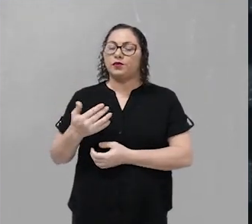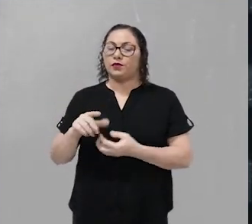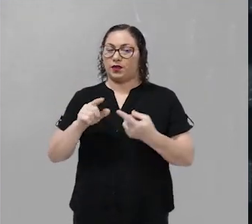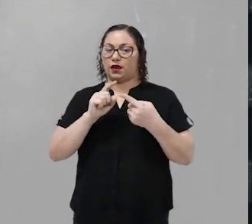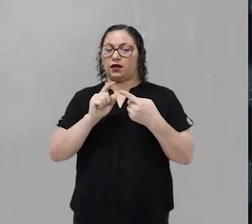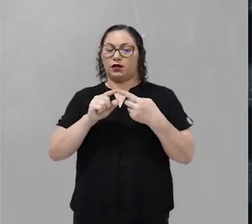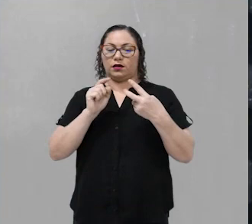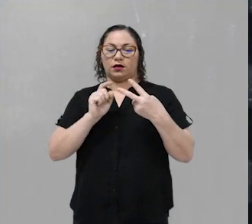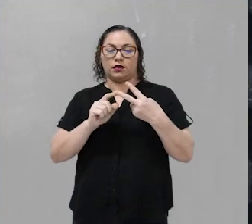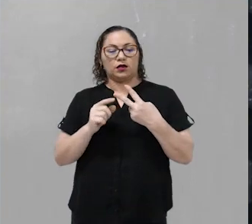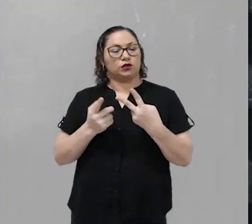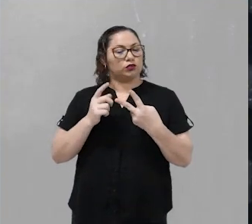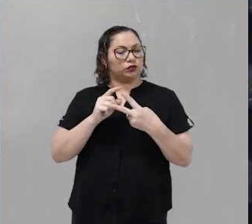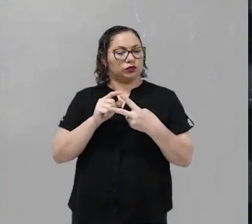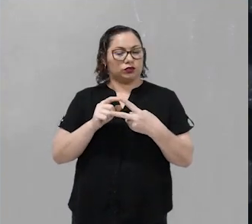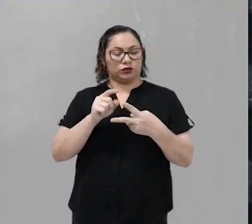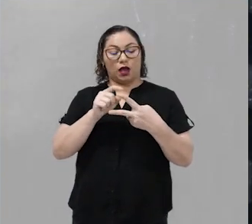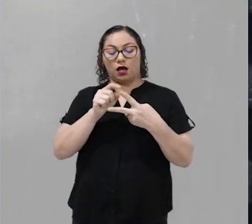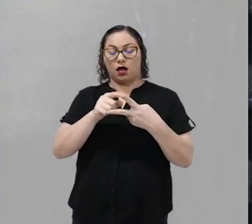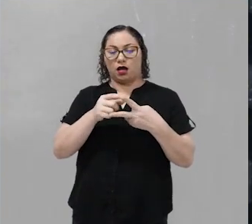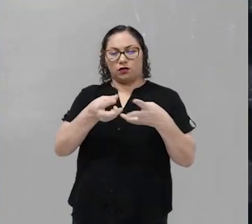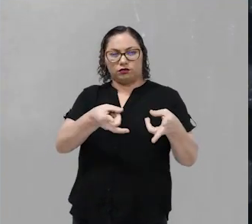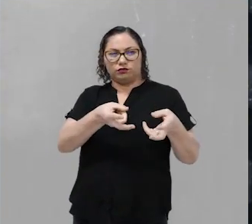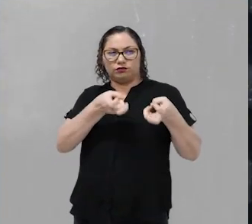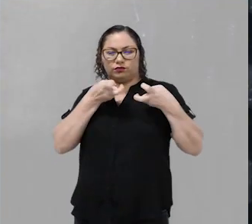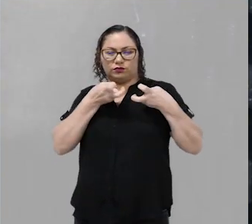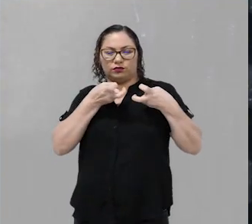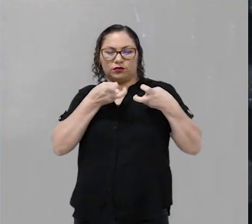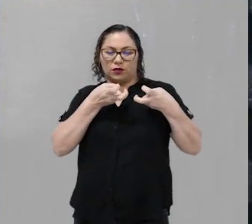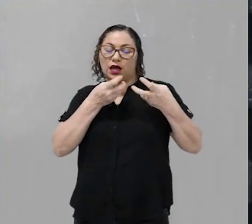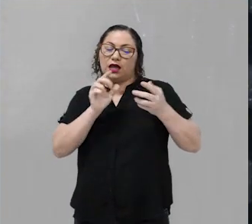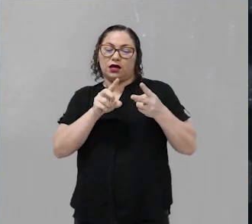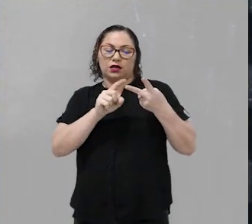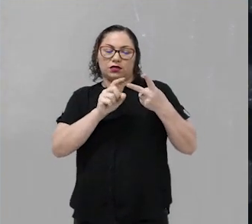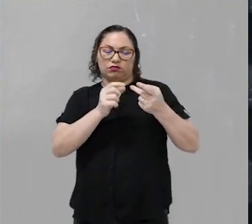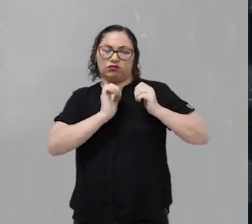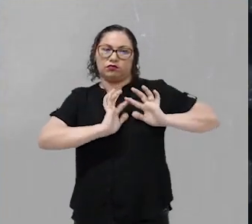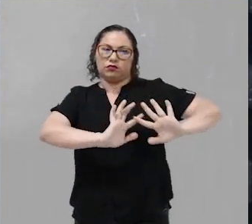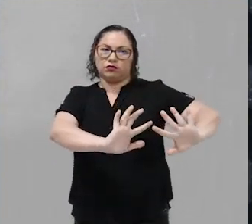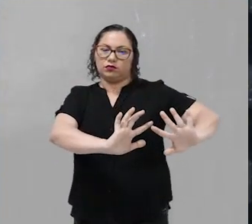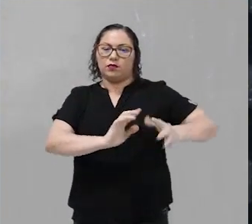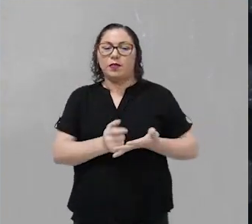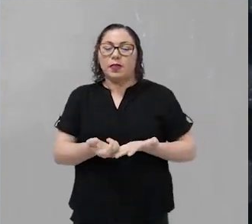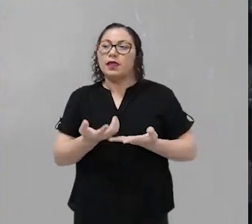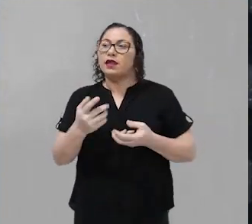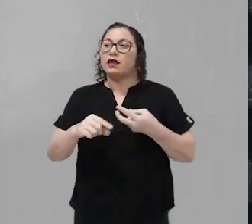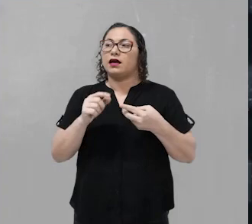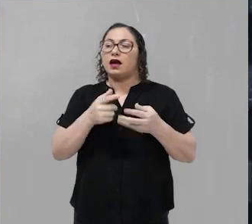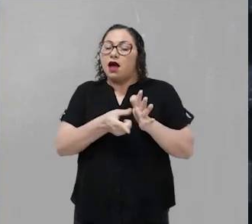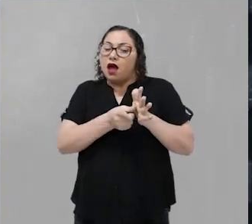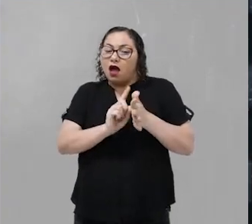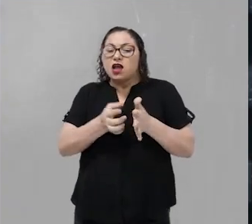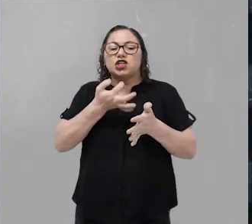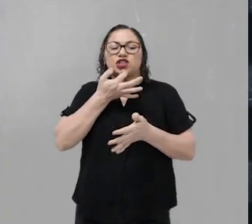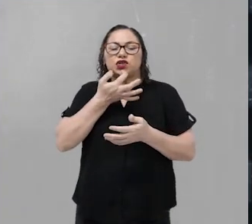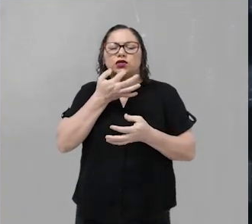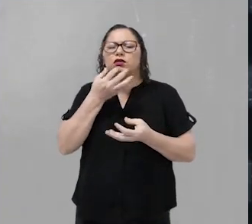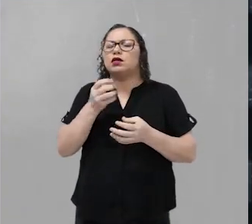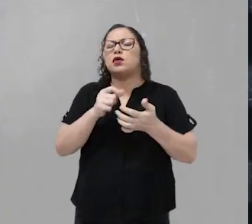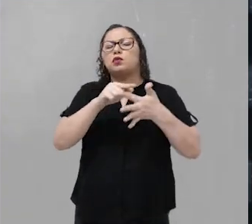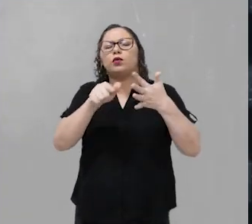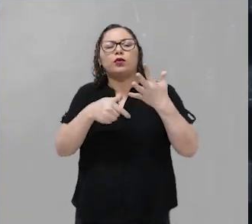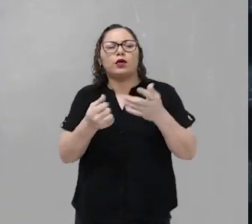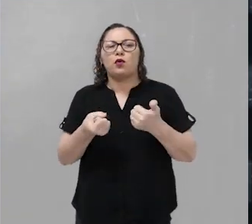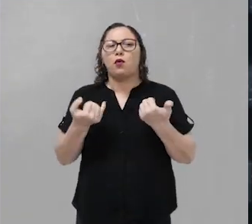de fatores, os atrativos e os repulsivos. Antes da gente conhecer que fatores são